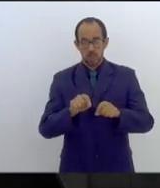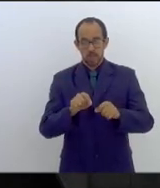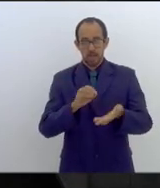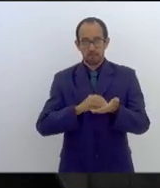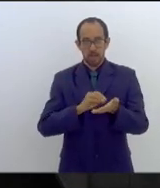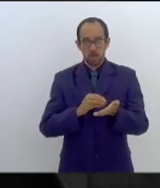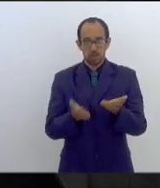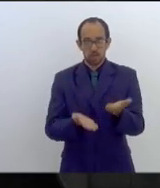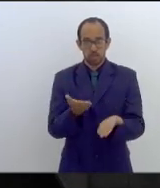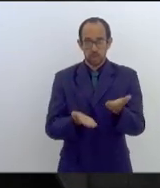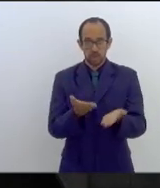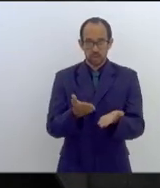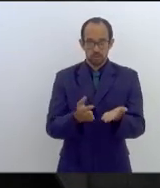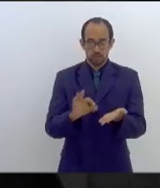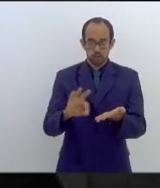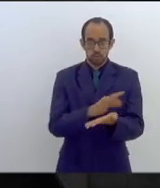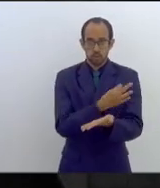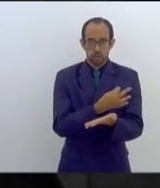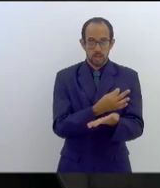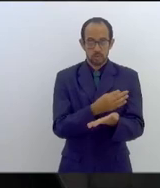no contrato, sobretudo